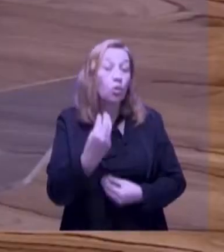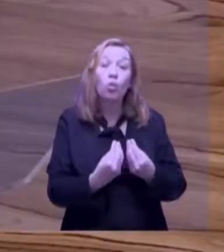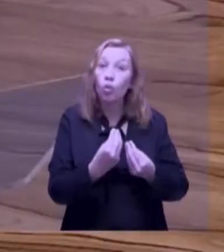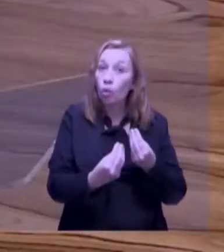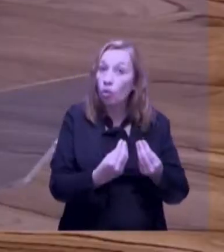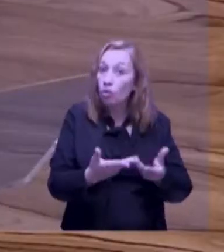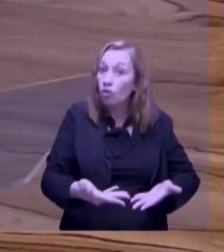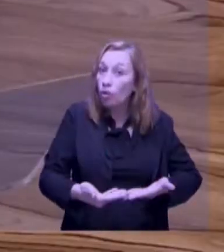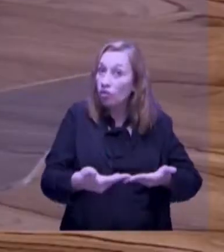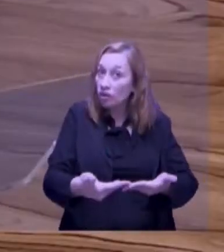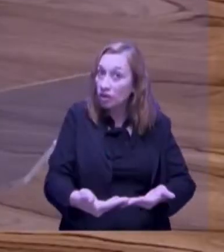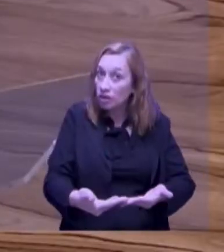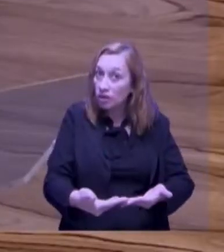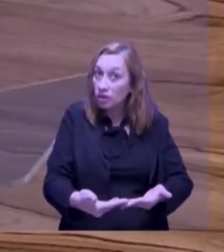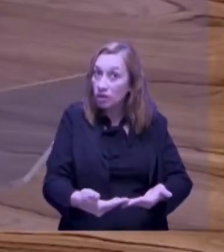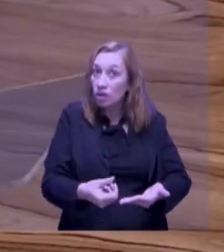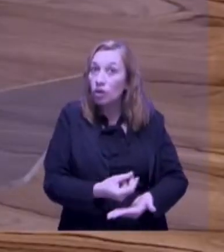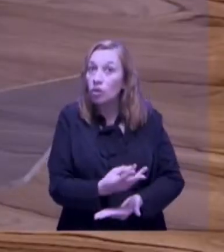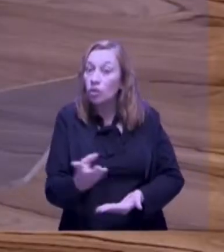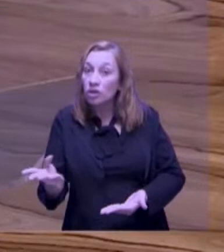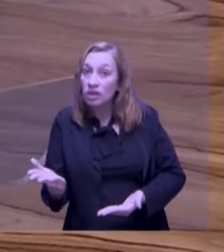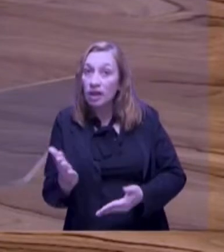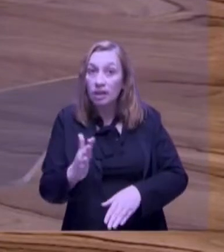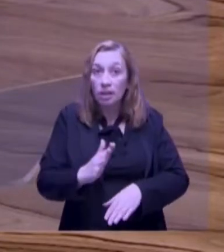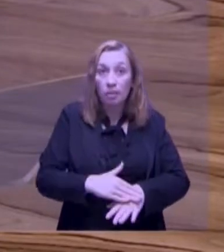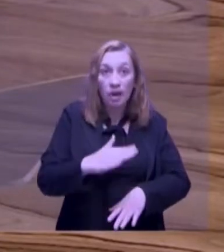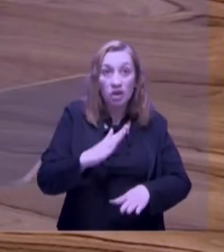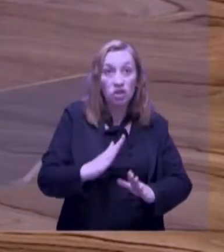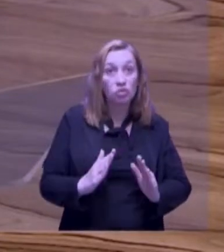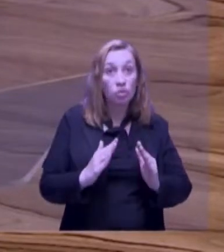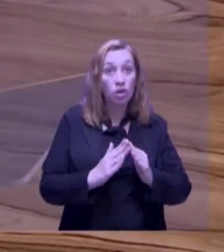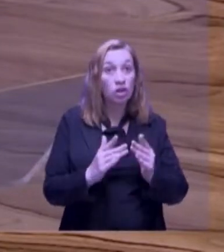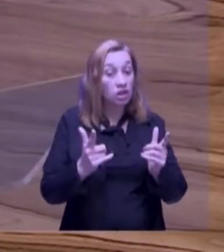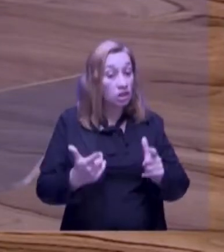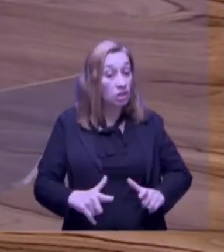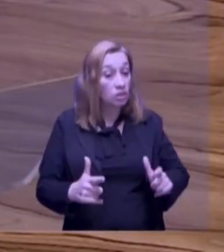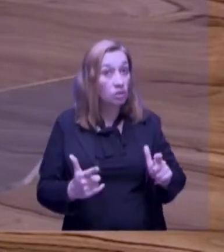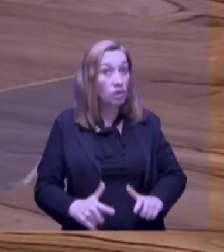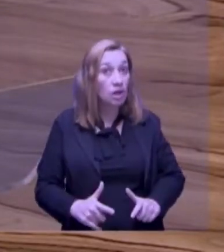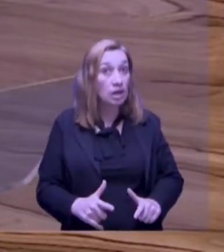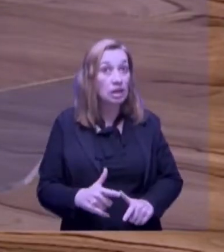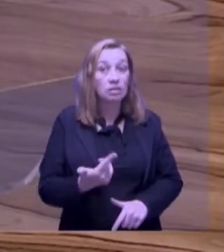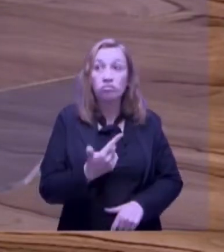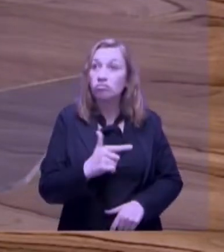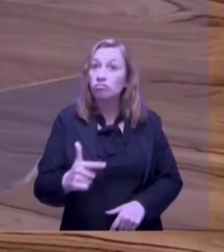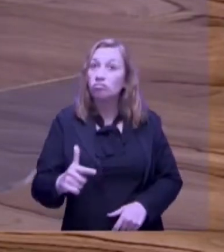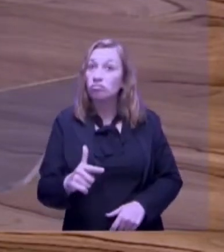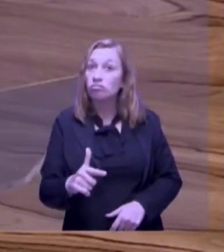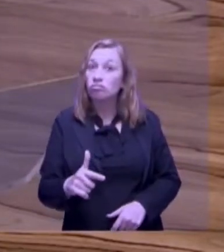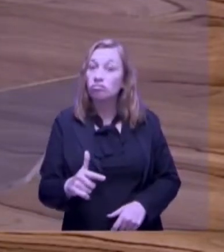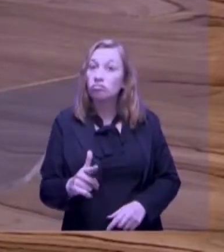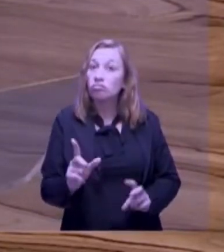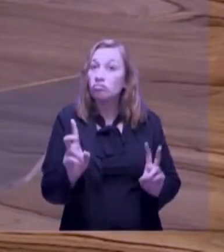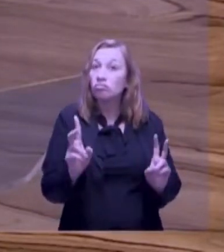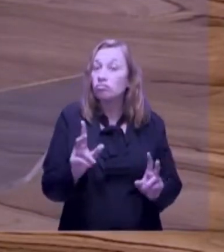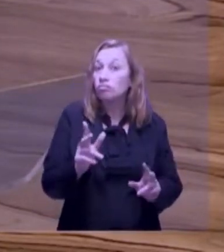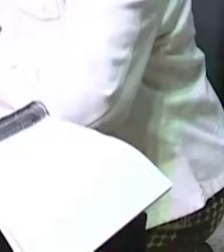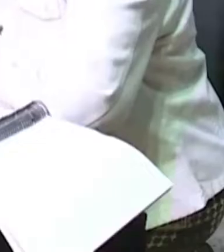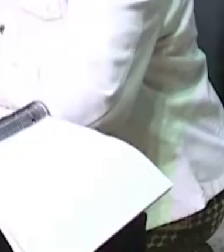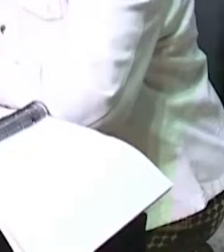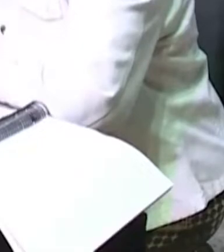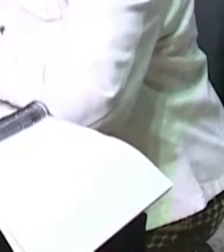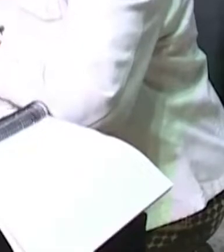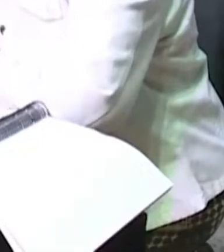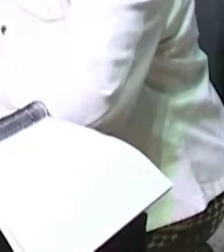eu vou ofertar uma quantidade maior de habitação aqui nesse território se eu não tenho a questão do acesso à